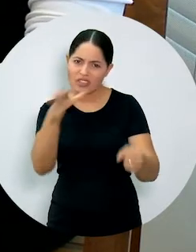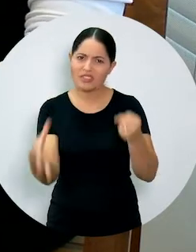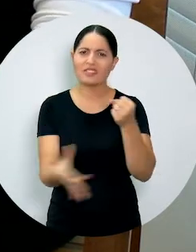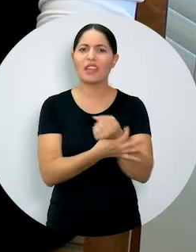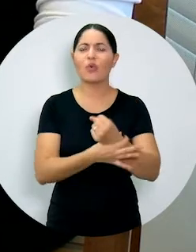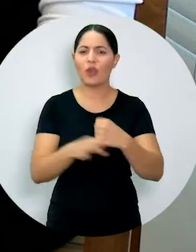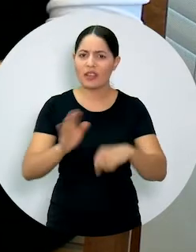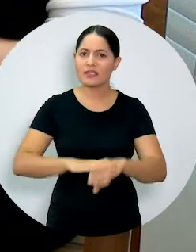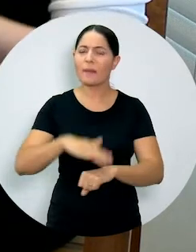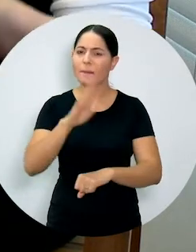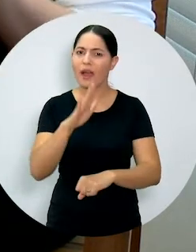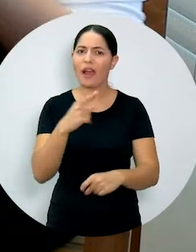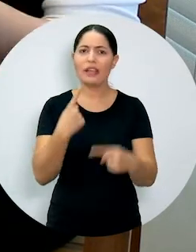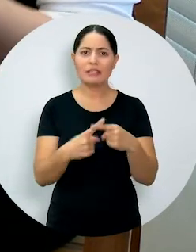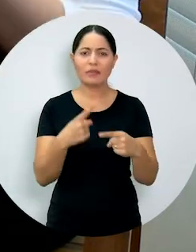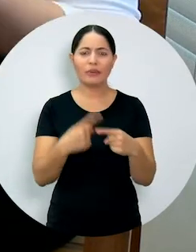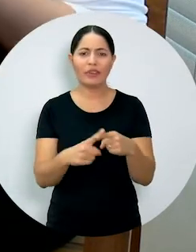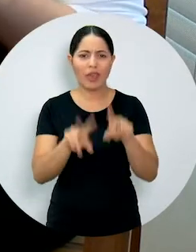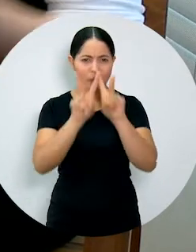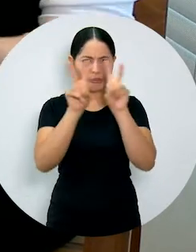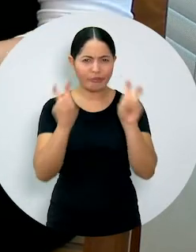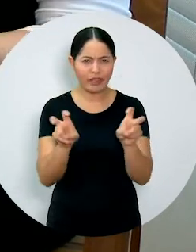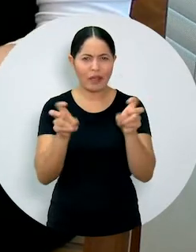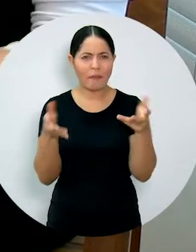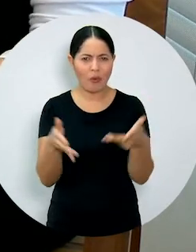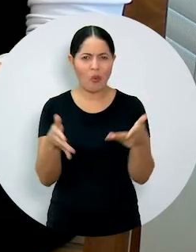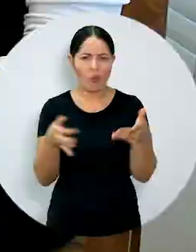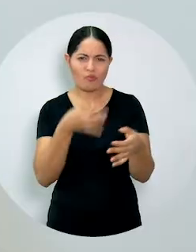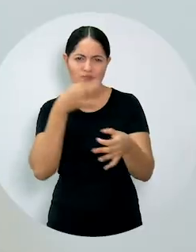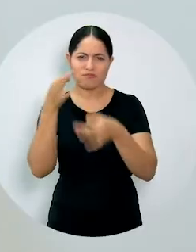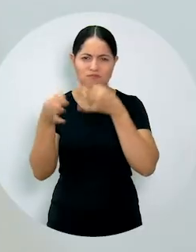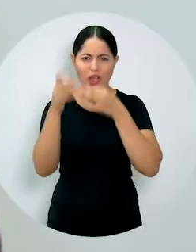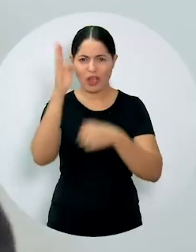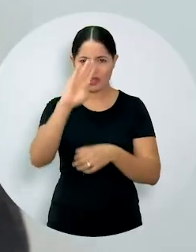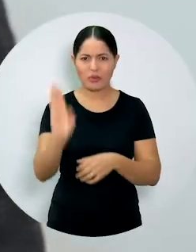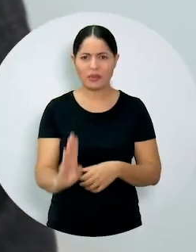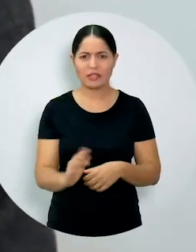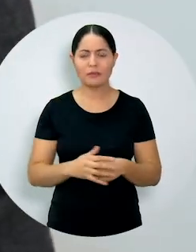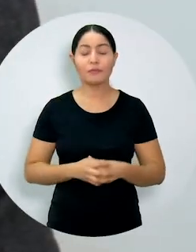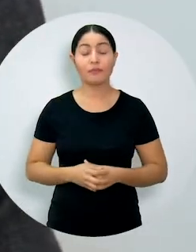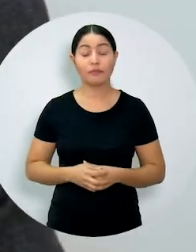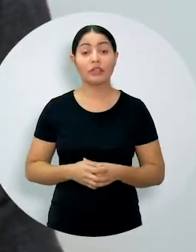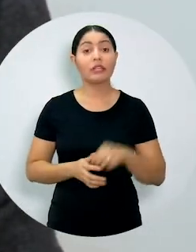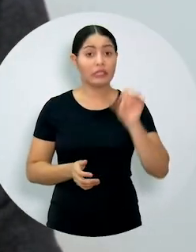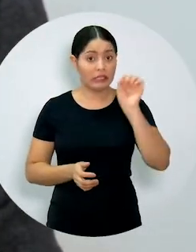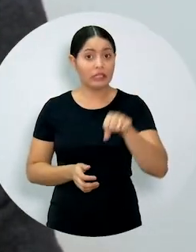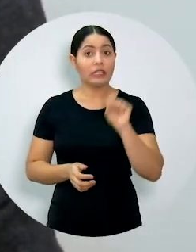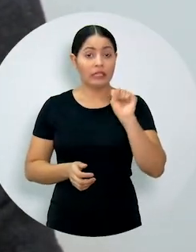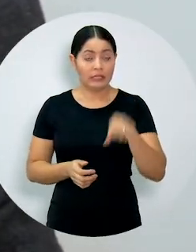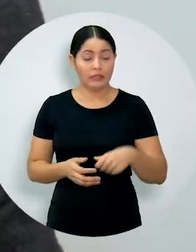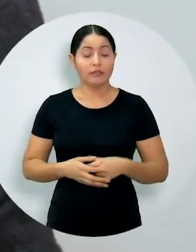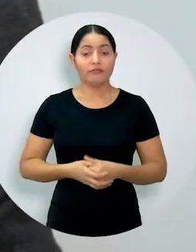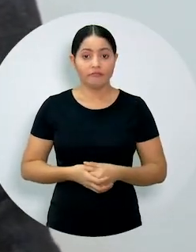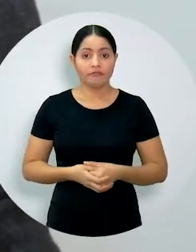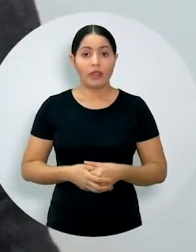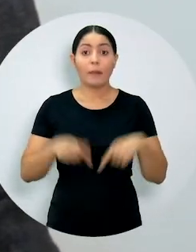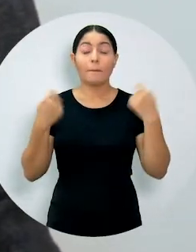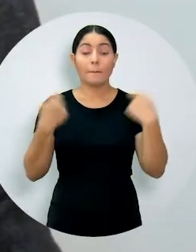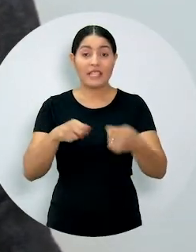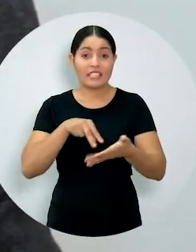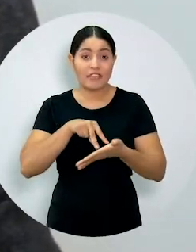jurídica, porque é um ponto extremamente questionado no país. Sim, porque é necessário que